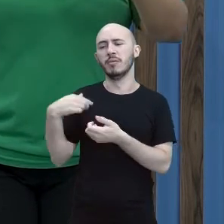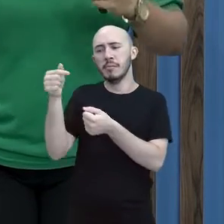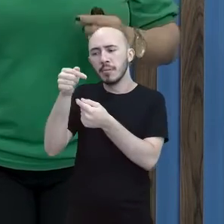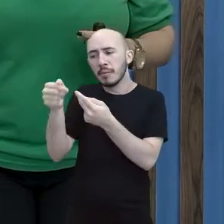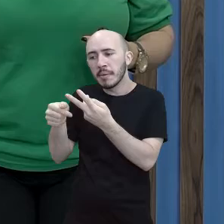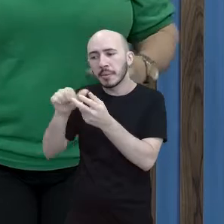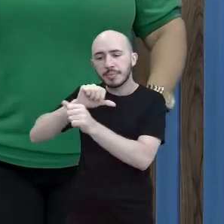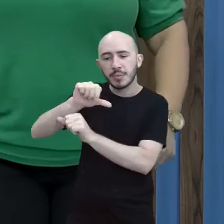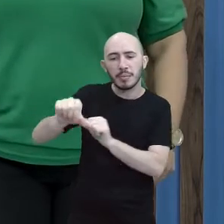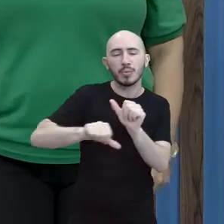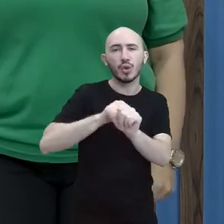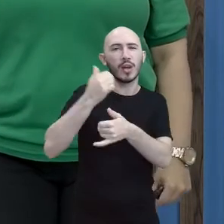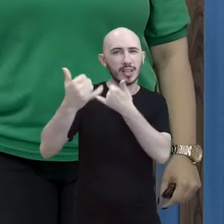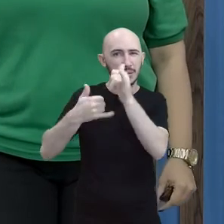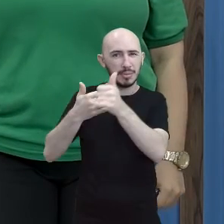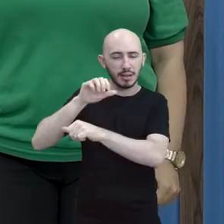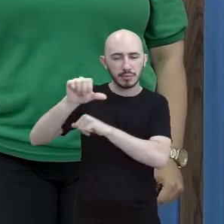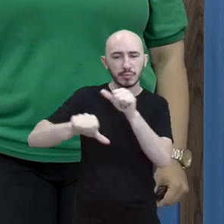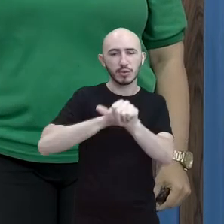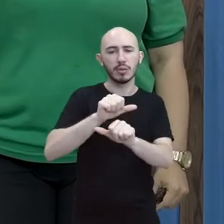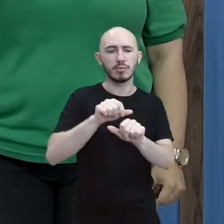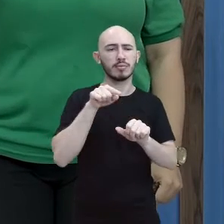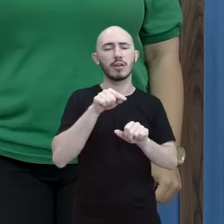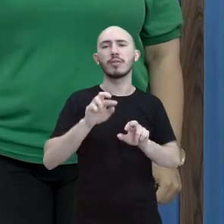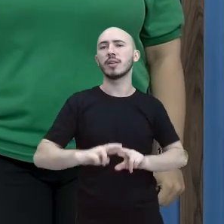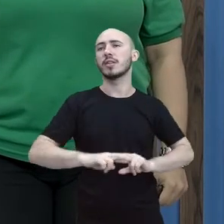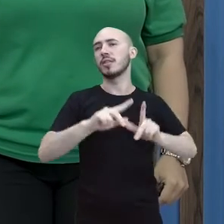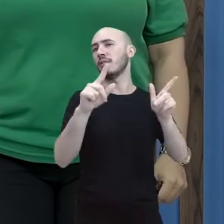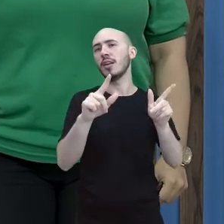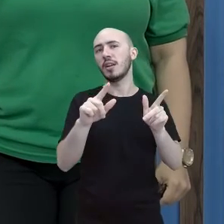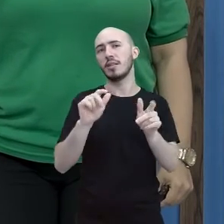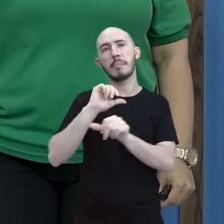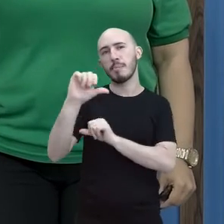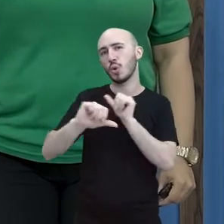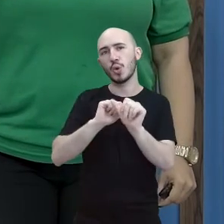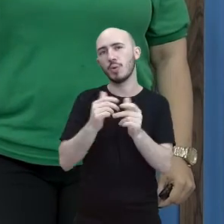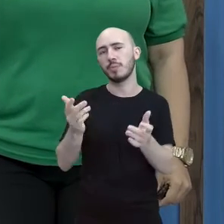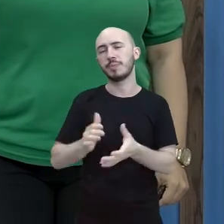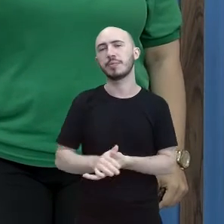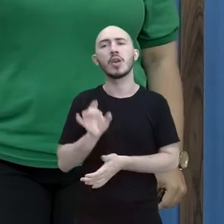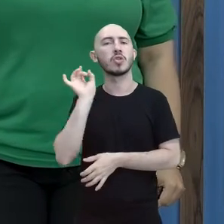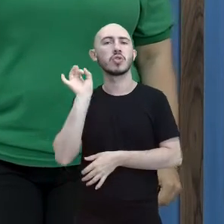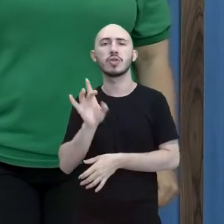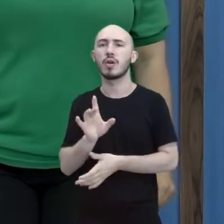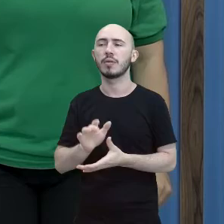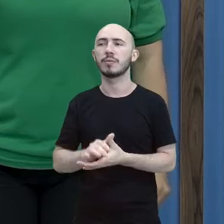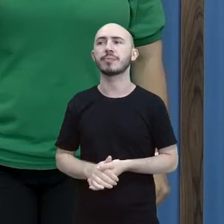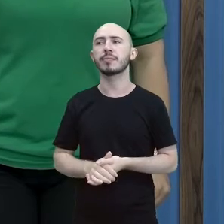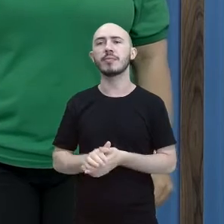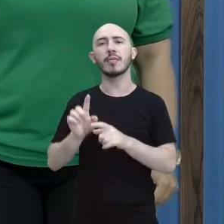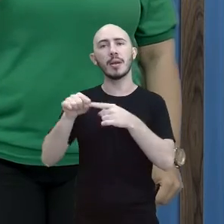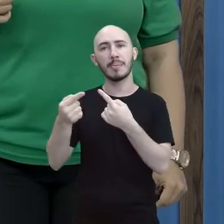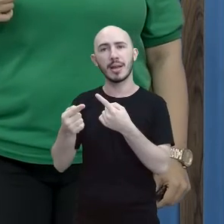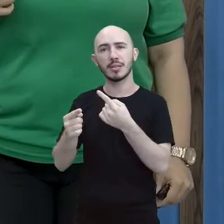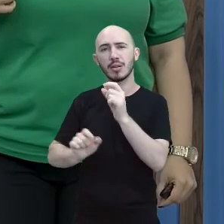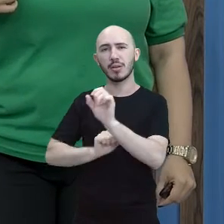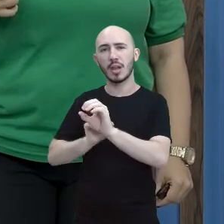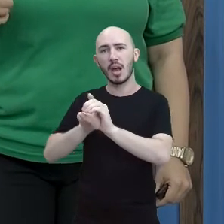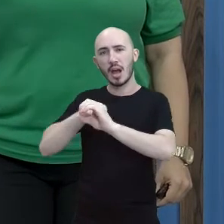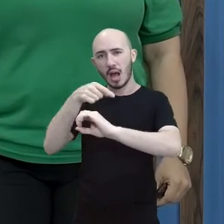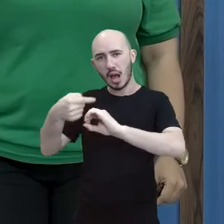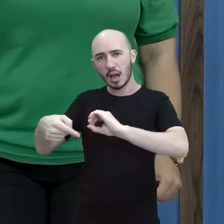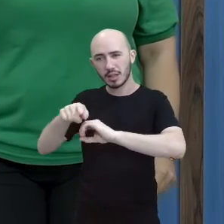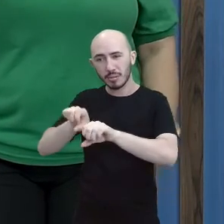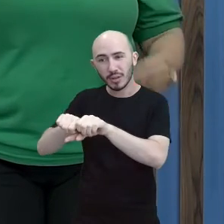química, ela vai ser diferente da primeira substância. É só isso, tá certo? Sem haver o quê? A quebra dos átomos,